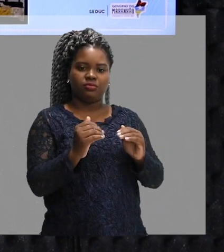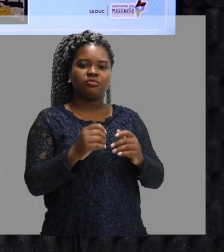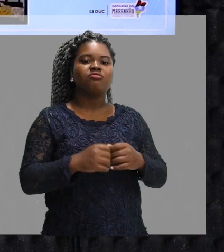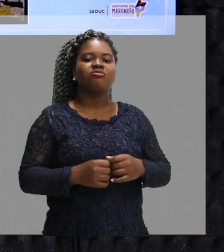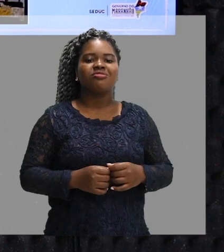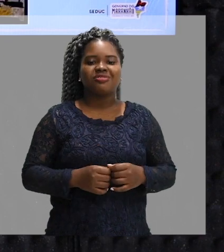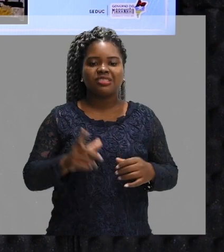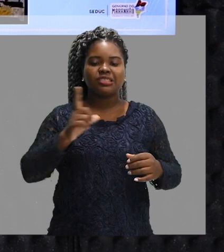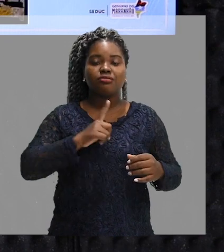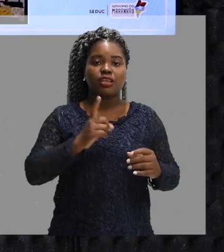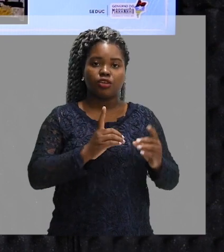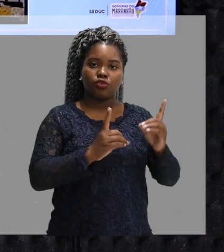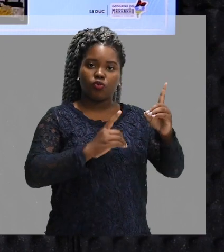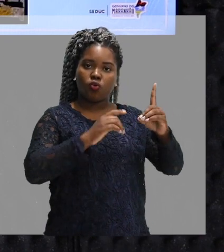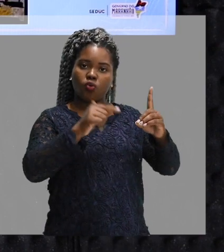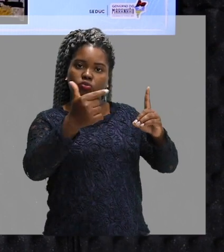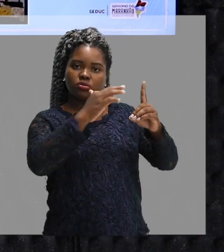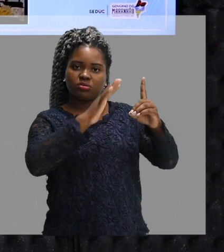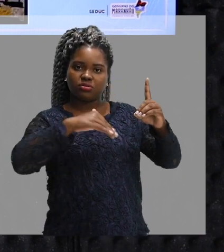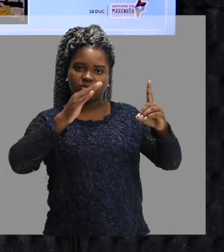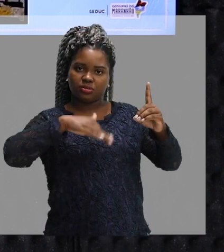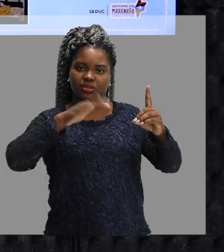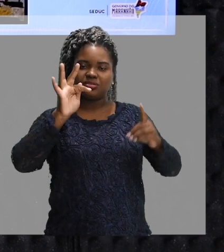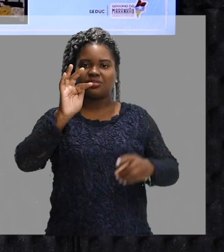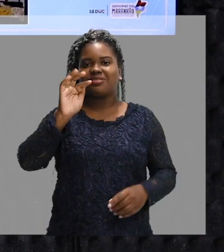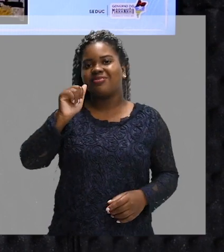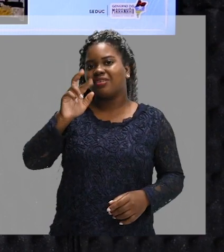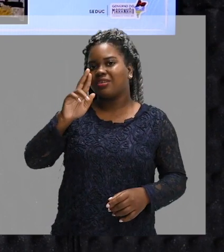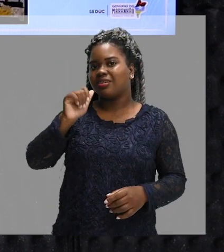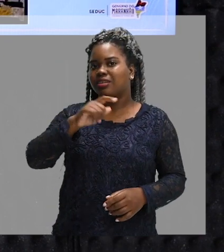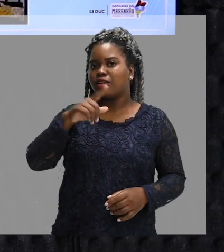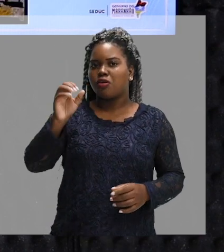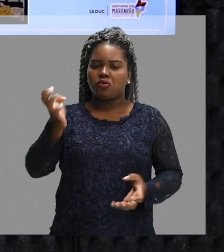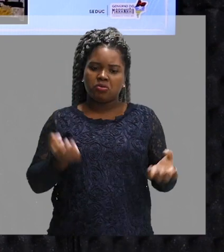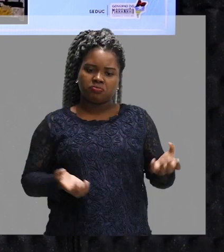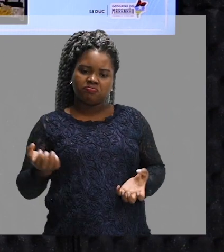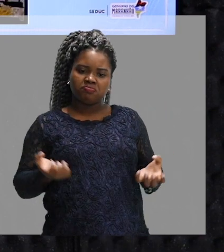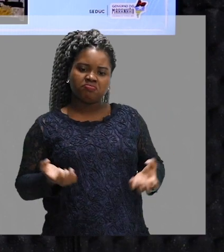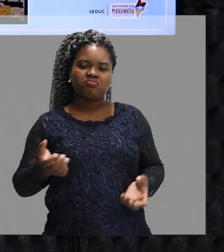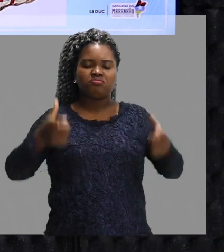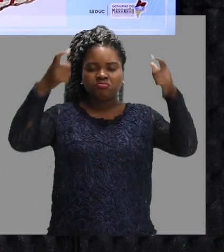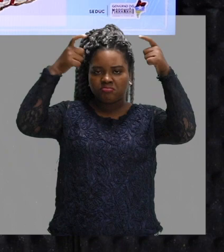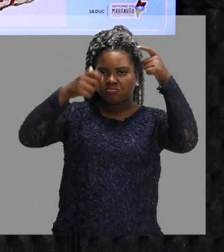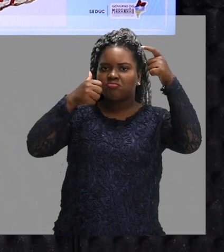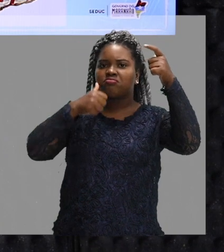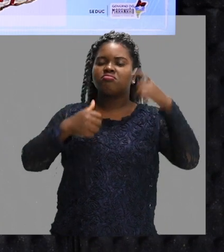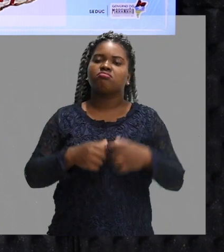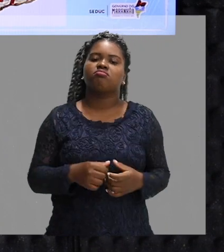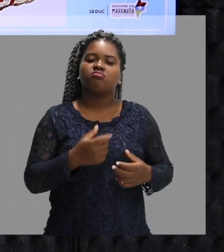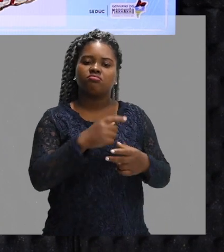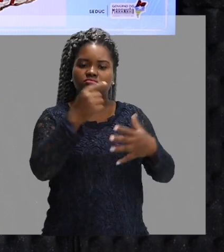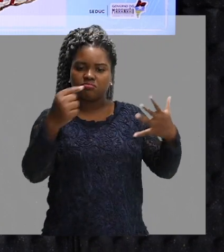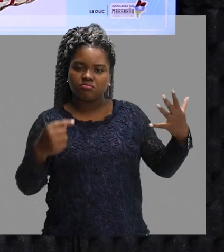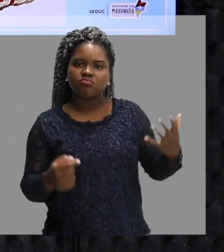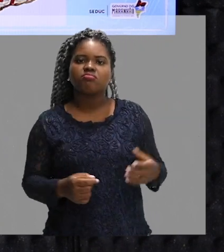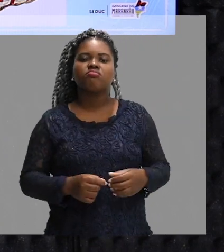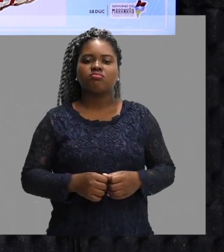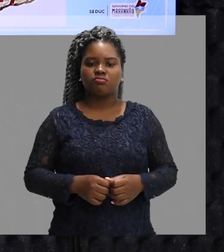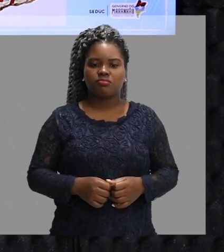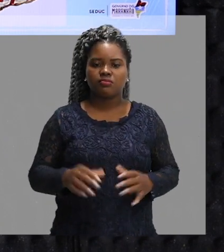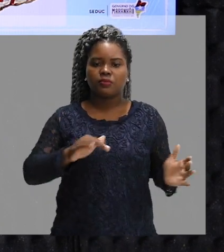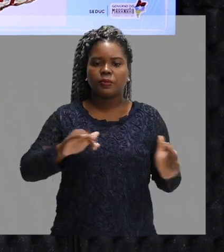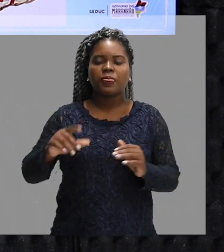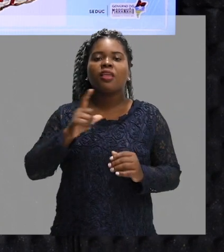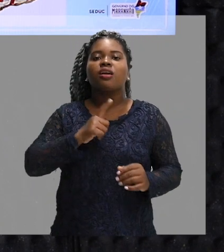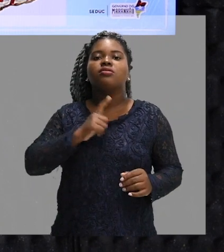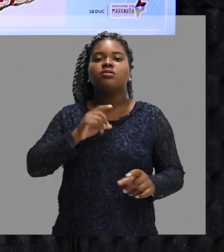Deus, o Deus encarnado, o faraó, e um sacerdote, um escravo, uma rainha, e assim por diante. Então vamos entender essa situação.